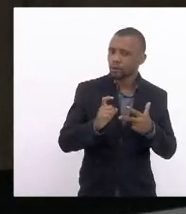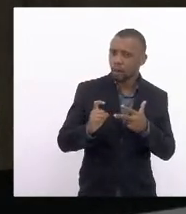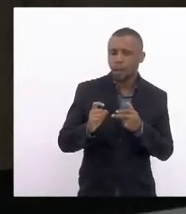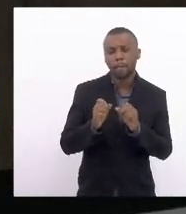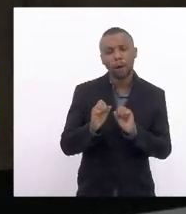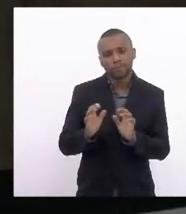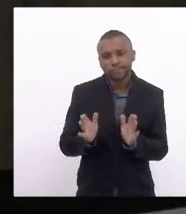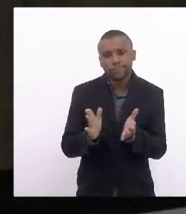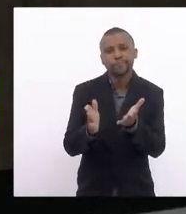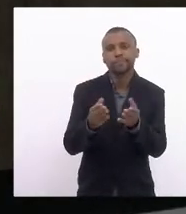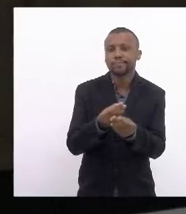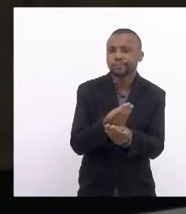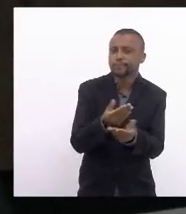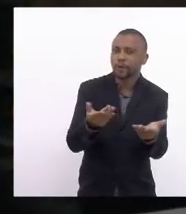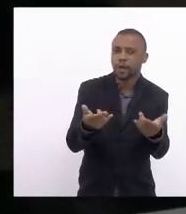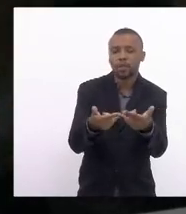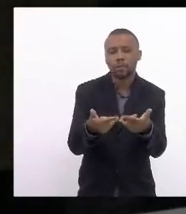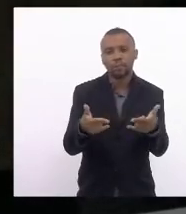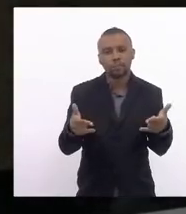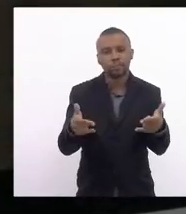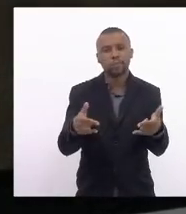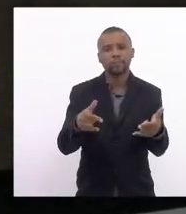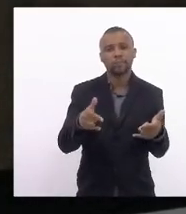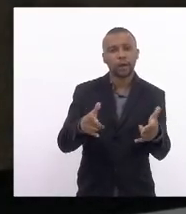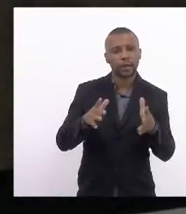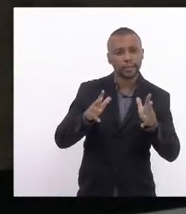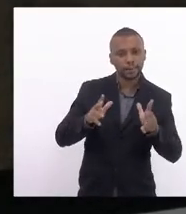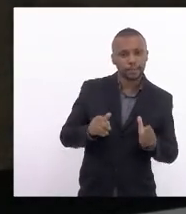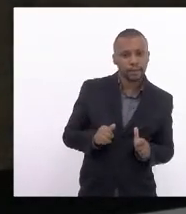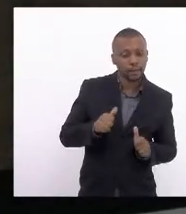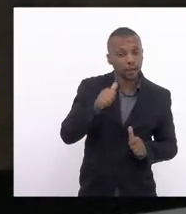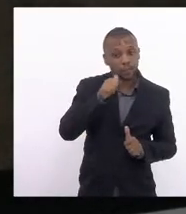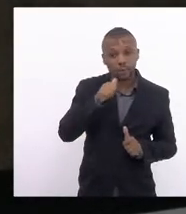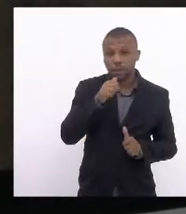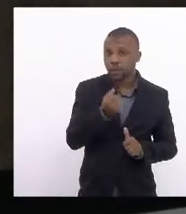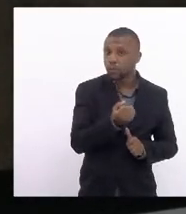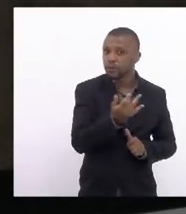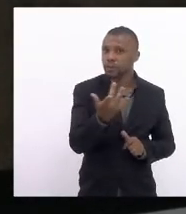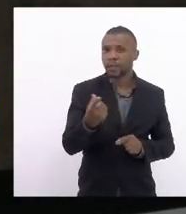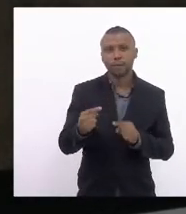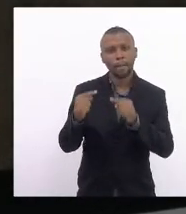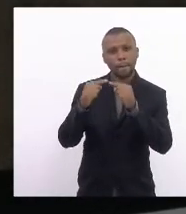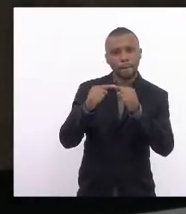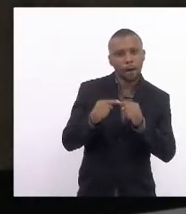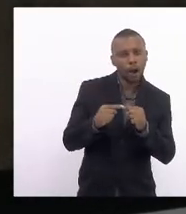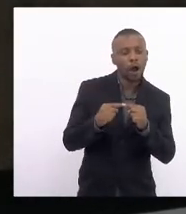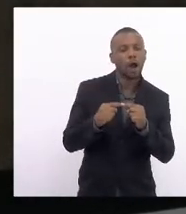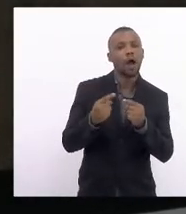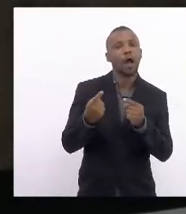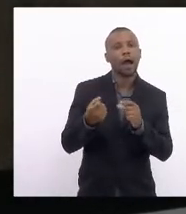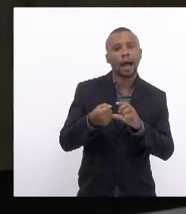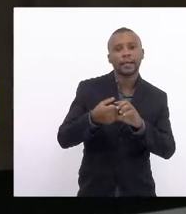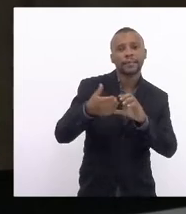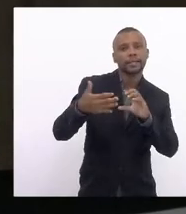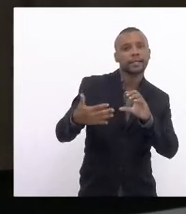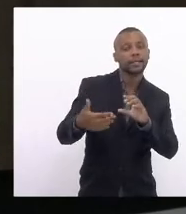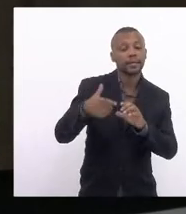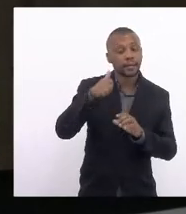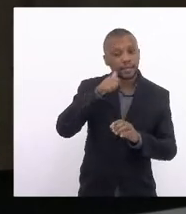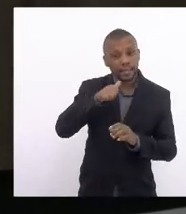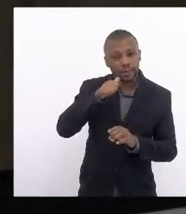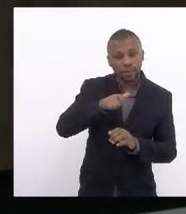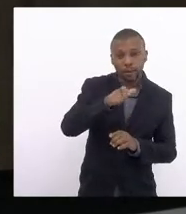promover fornecimento de absorventes higiênicos em quantidade adequadas às necessidades femininas por meio do Serviço